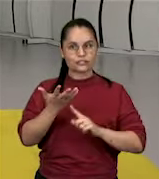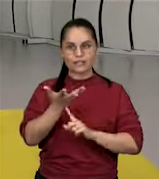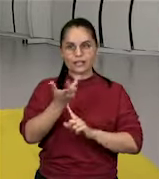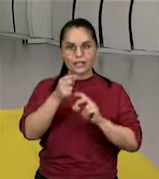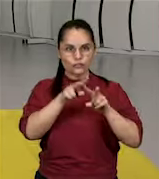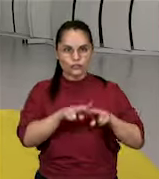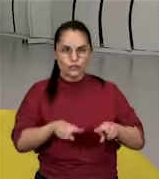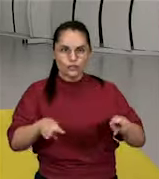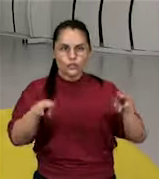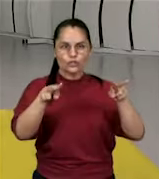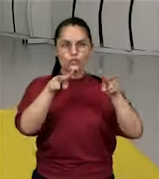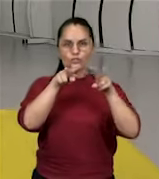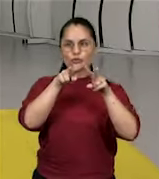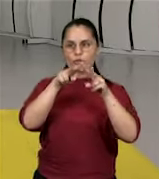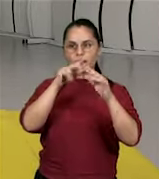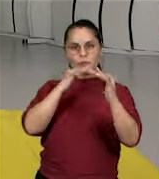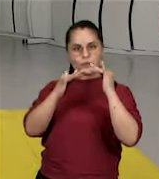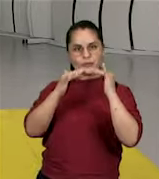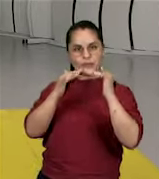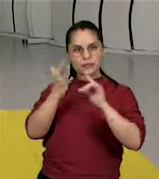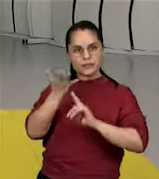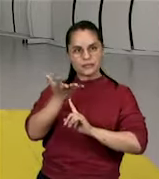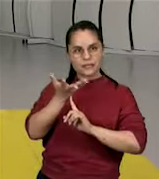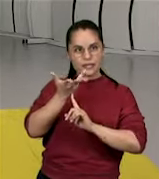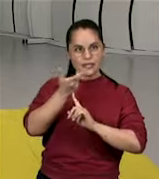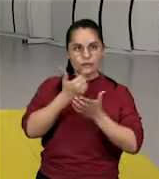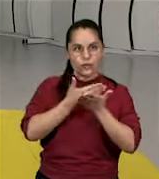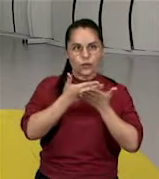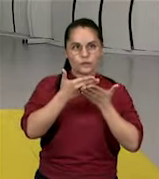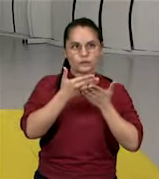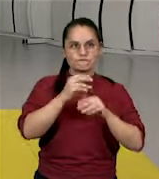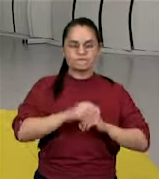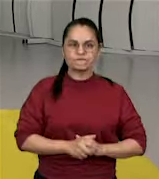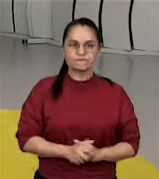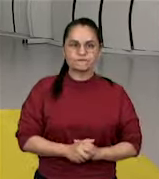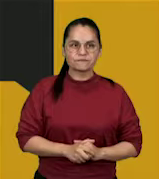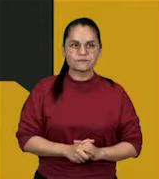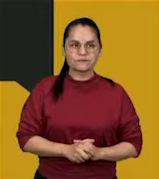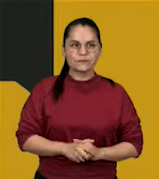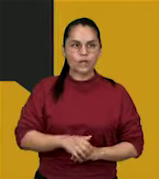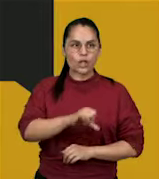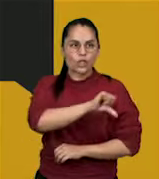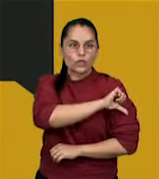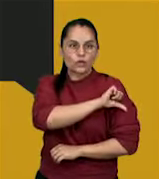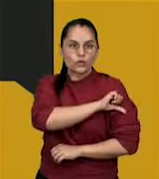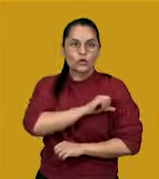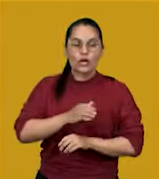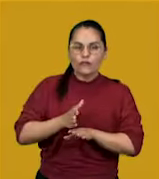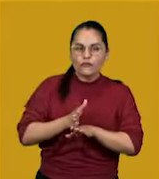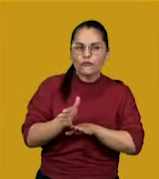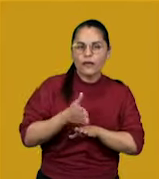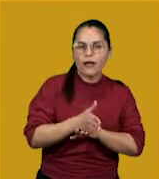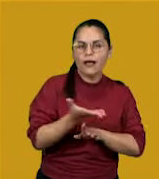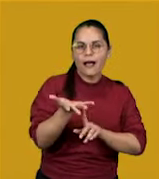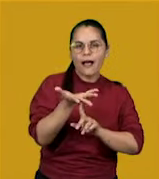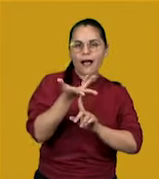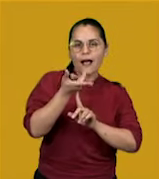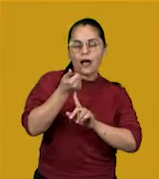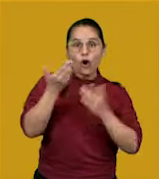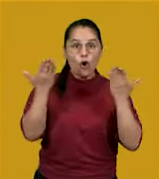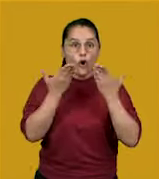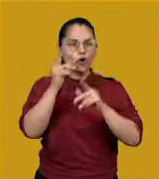verdade, alguns movimentos das artes. Vamos começar então? Nono ano, vertentes da arte. Na aula